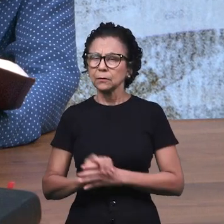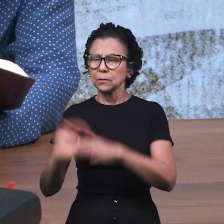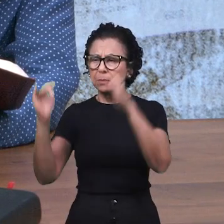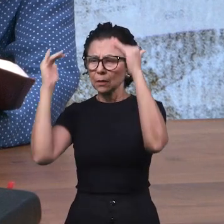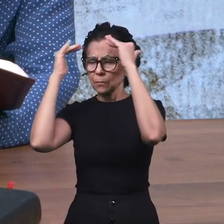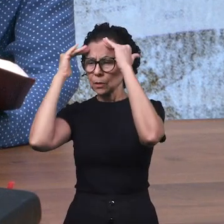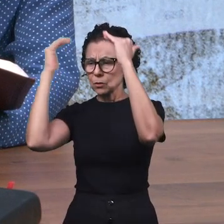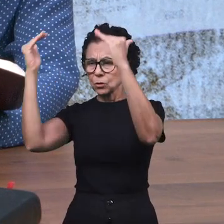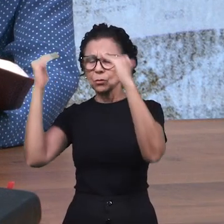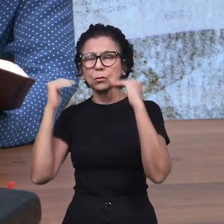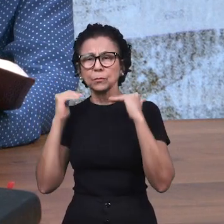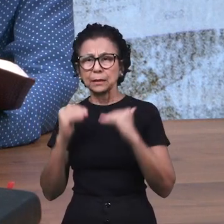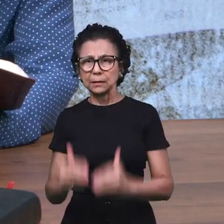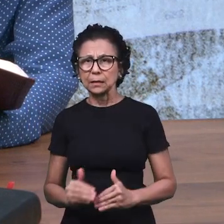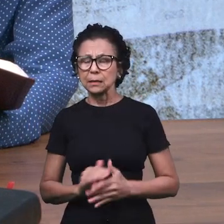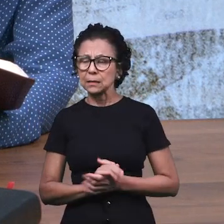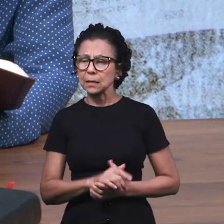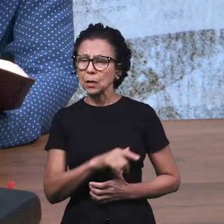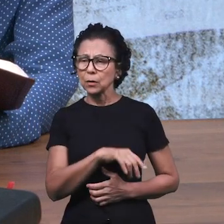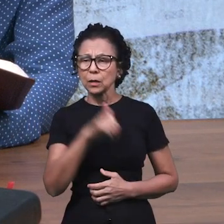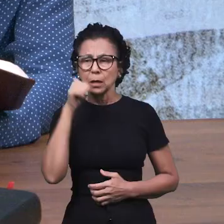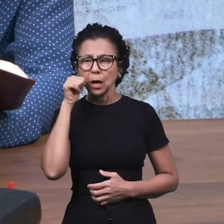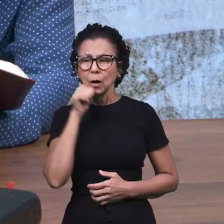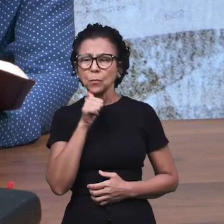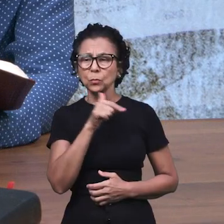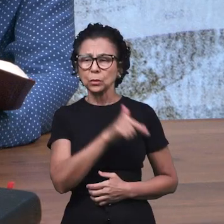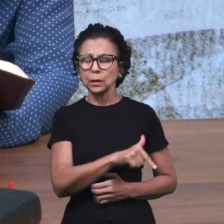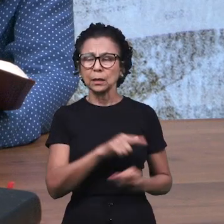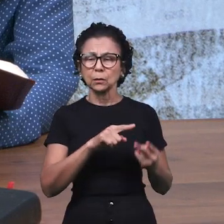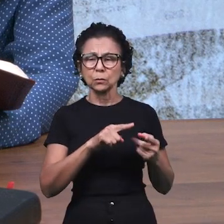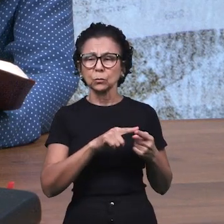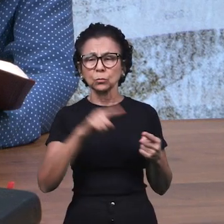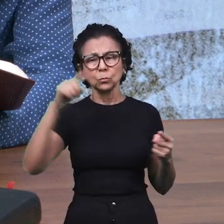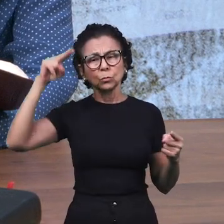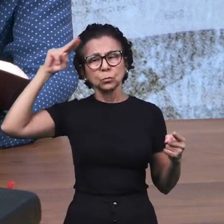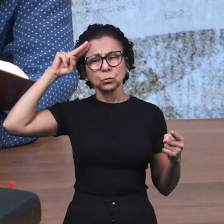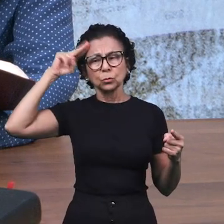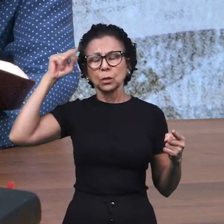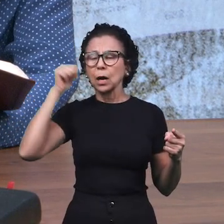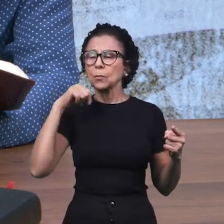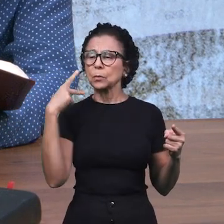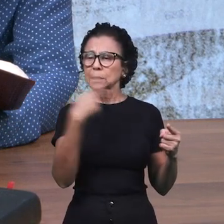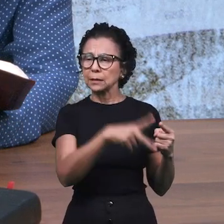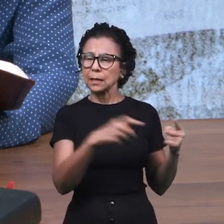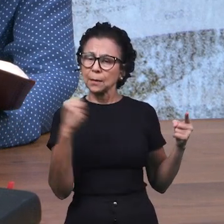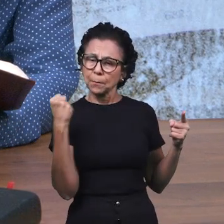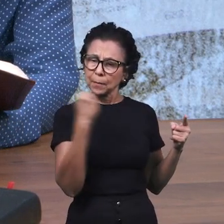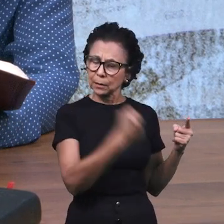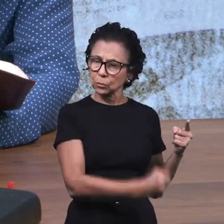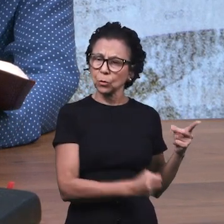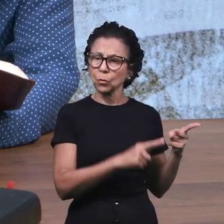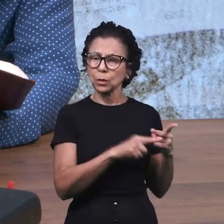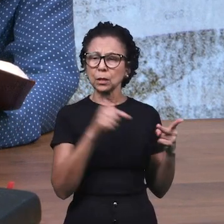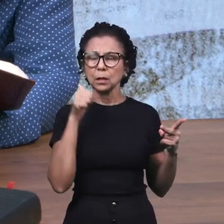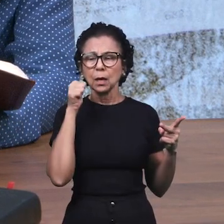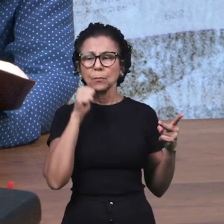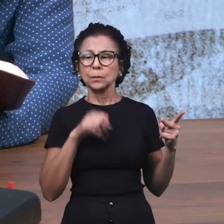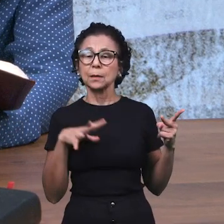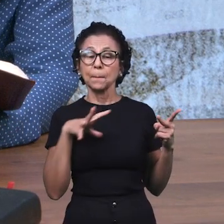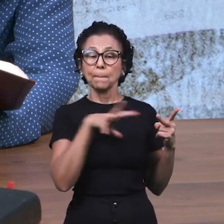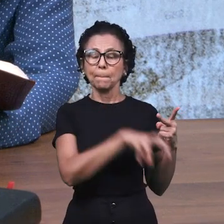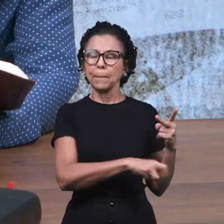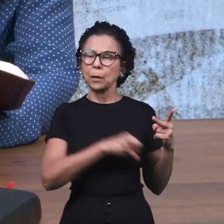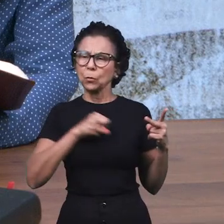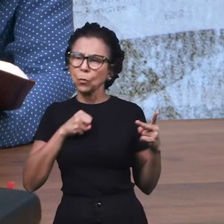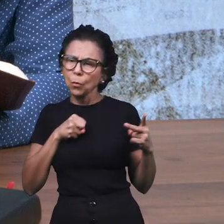heteu, para que te seja por mulher. Assim diz o Senhor: eis que suscitarei